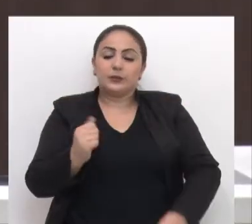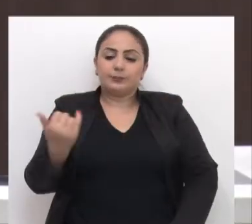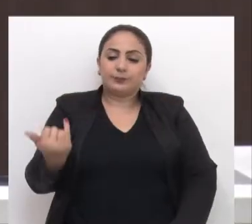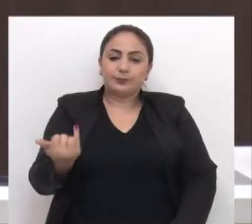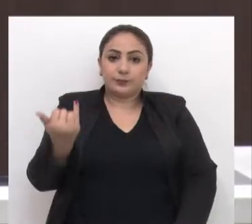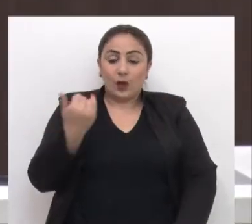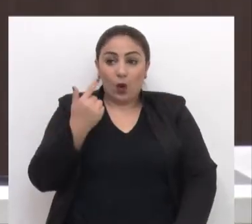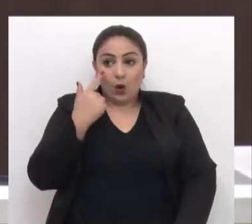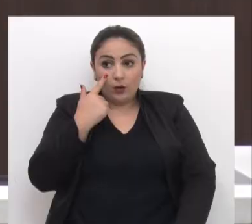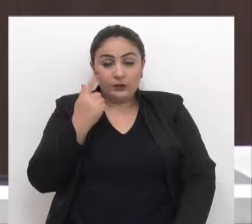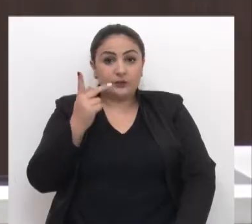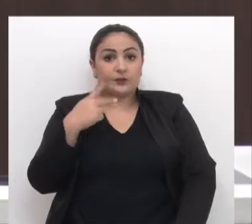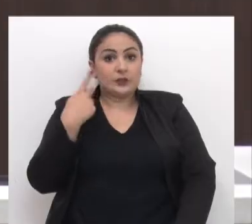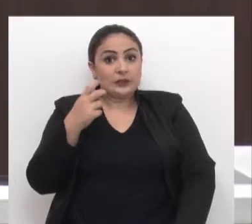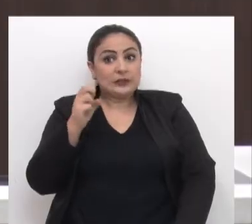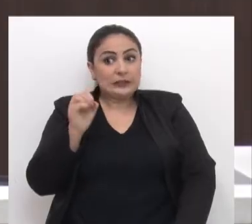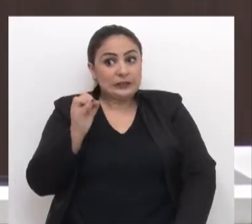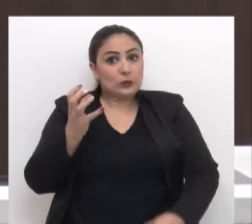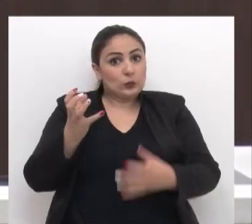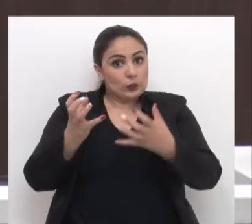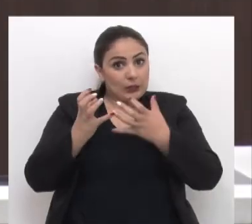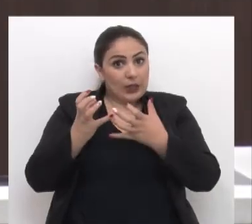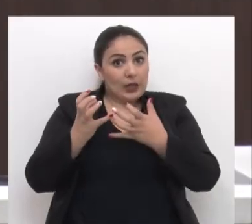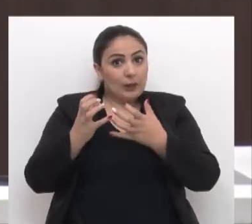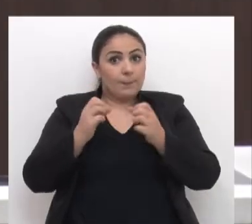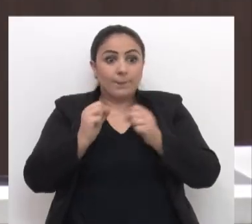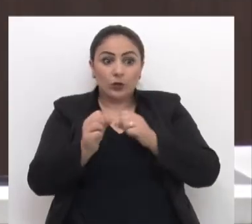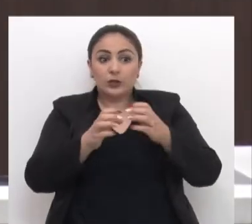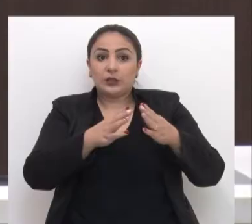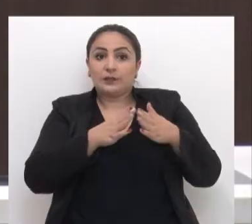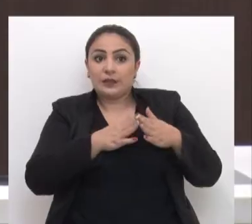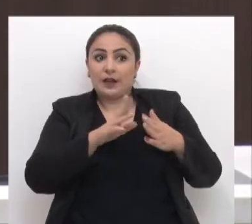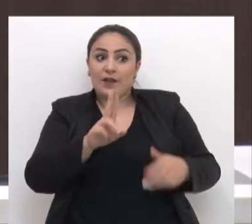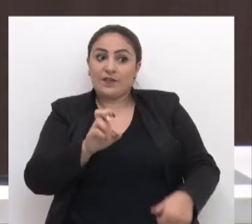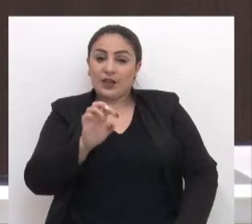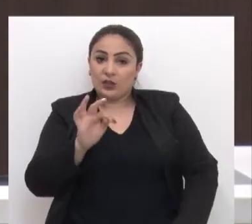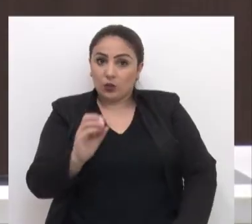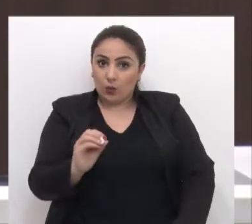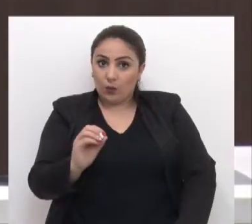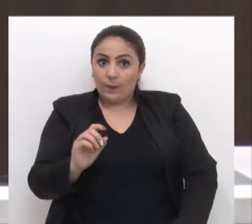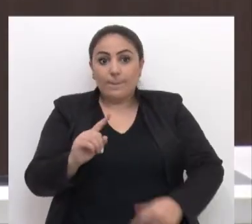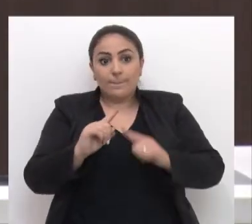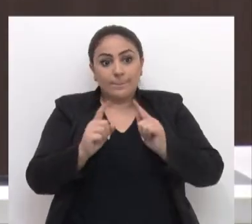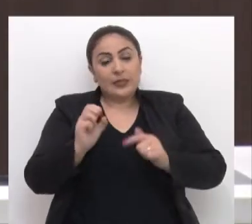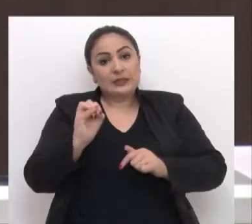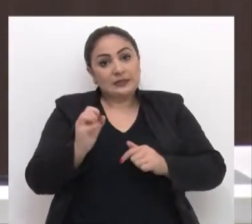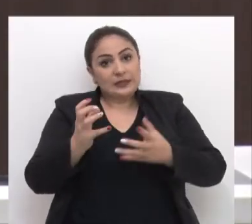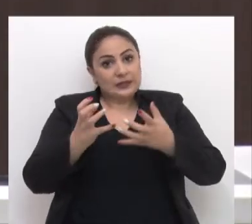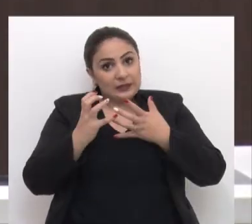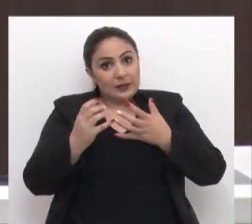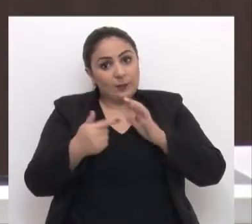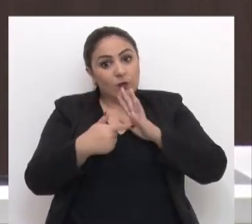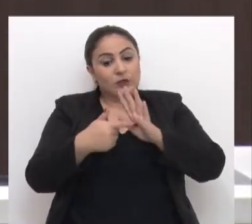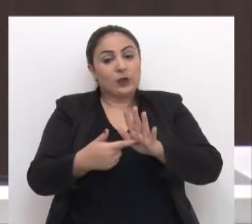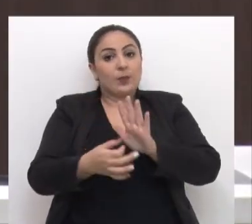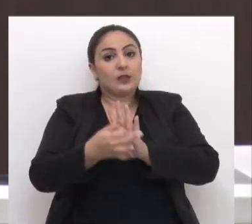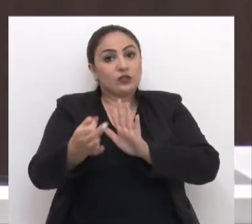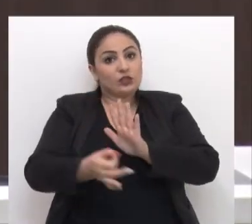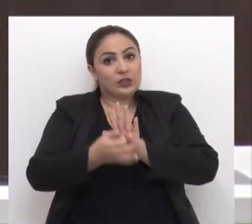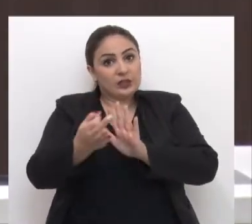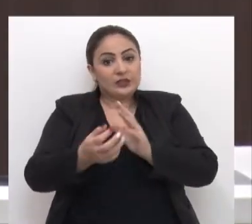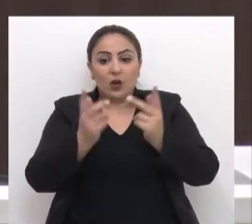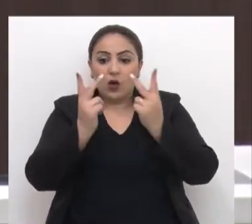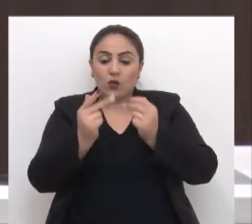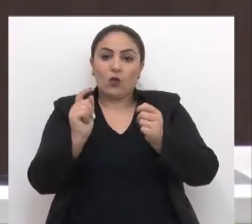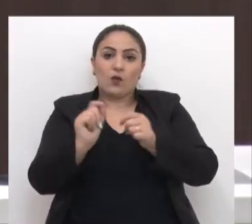a iniciativa e disse: vereador, se você quiser, ele cabe defesa de veto. Agora, se o senhor quiser apresentar uma